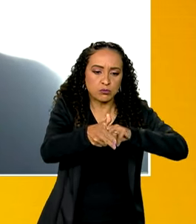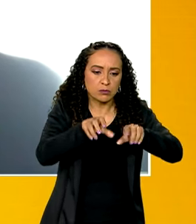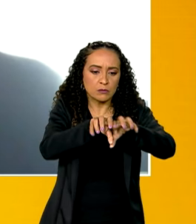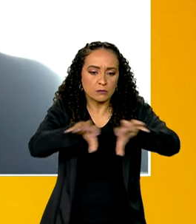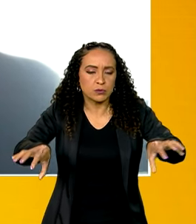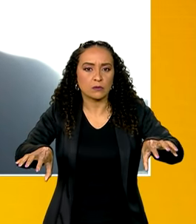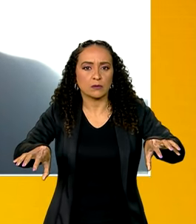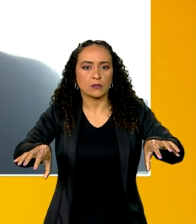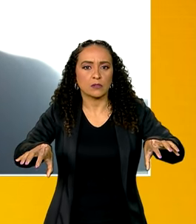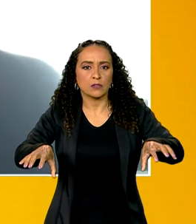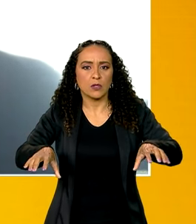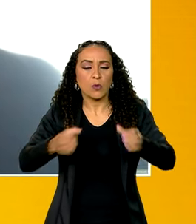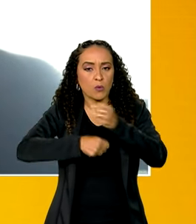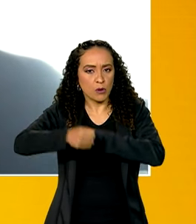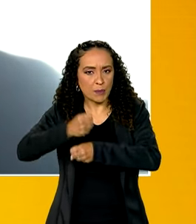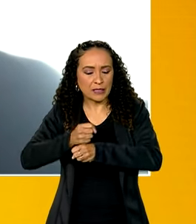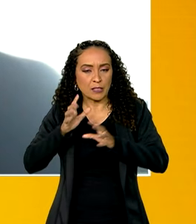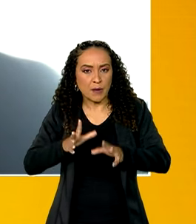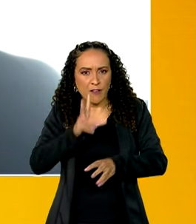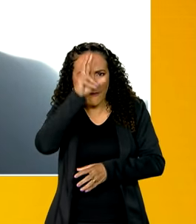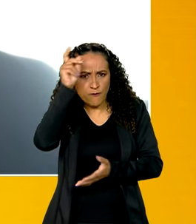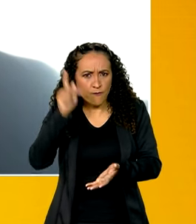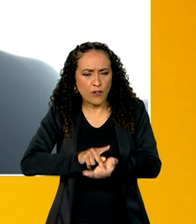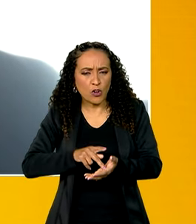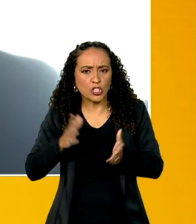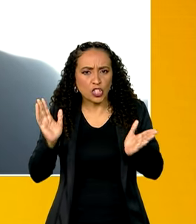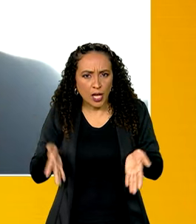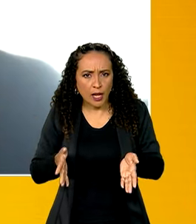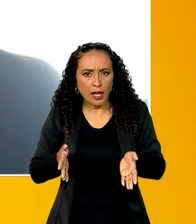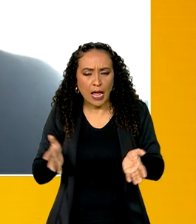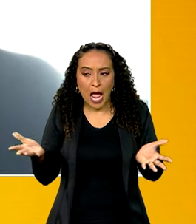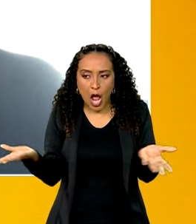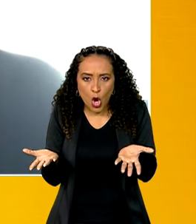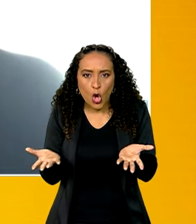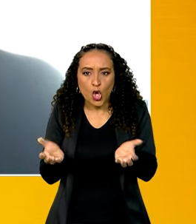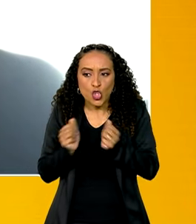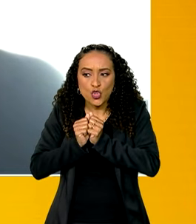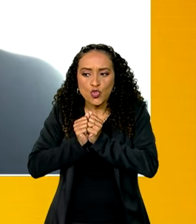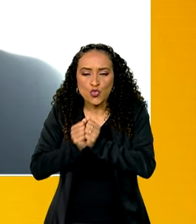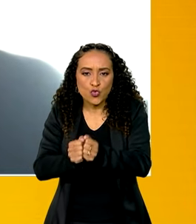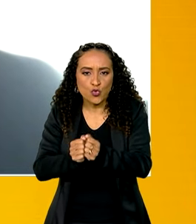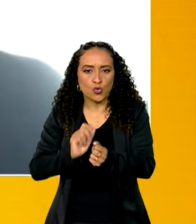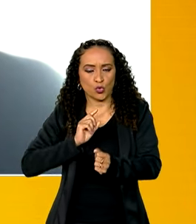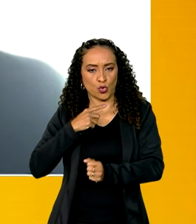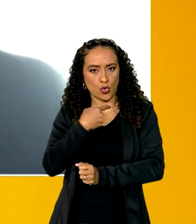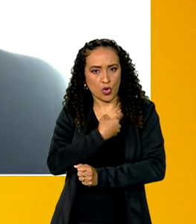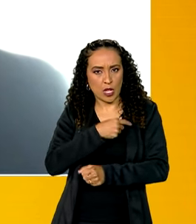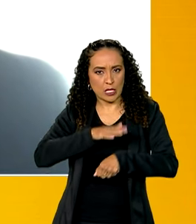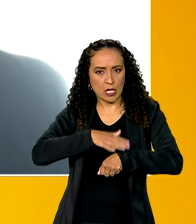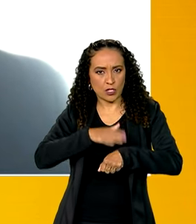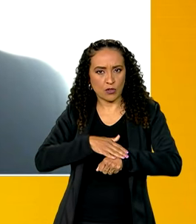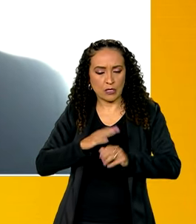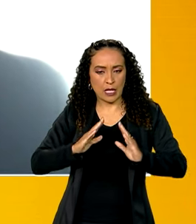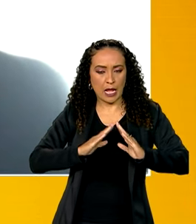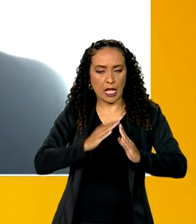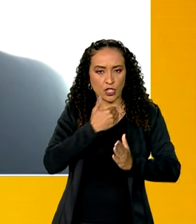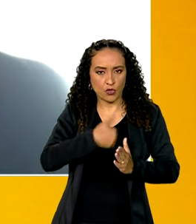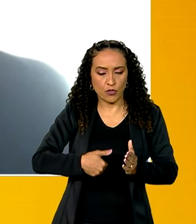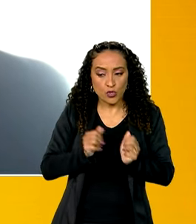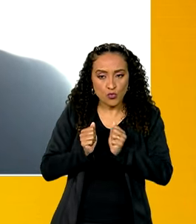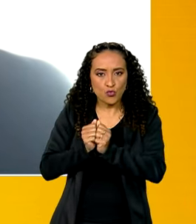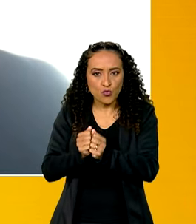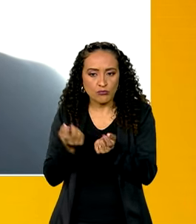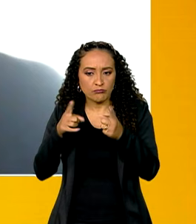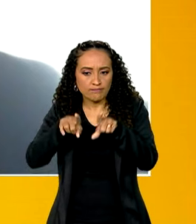mas fortemente a partir das operações da conjunta aqui, tanto das ações da Casa de Governo, em conjunto